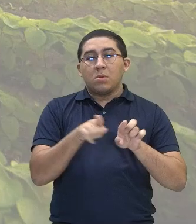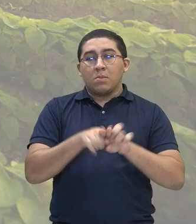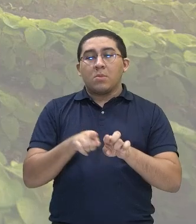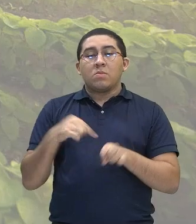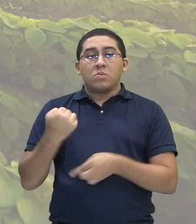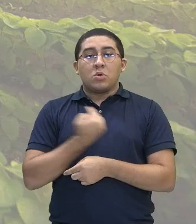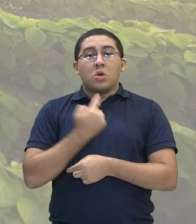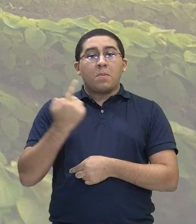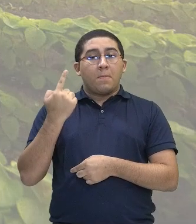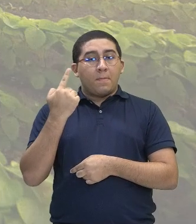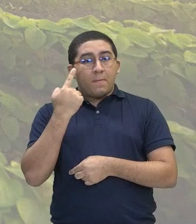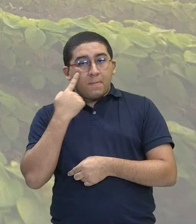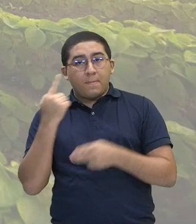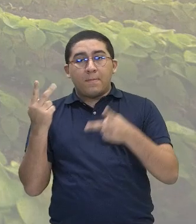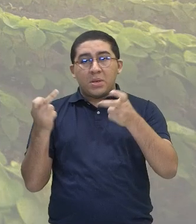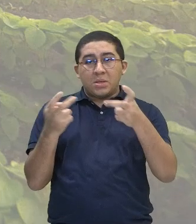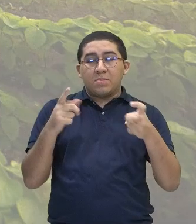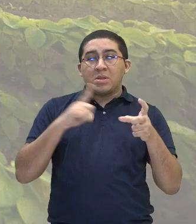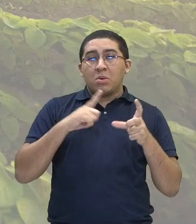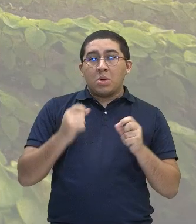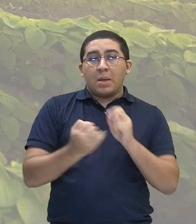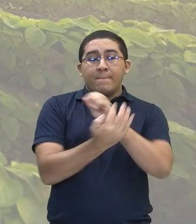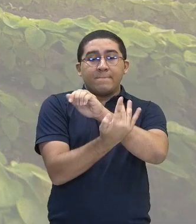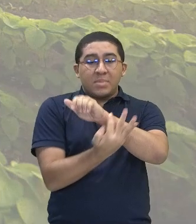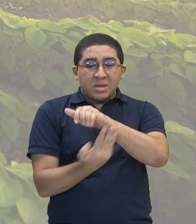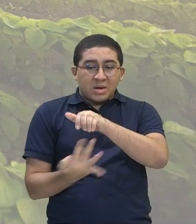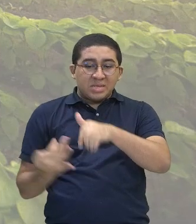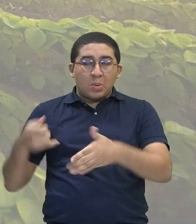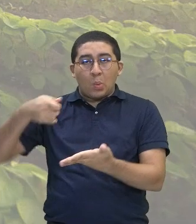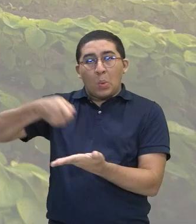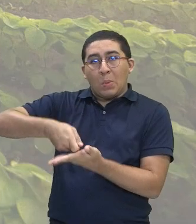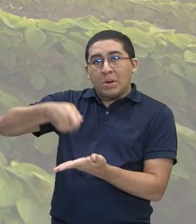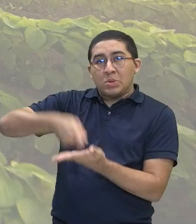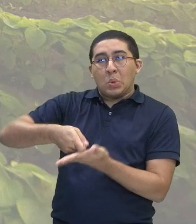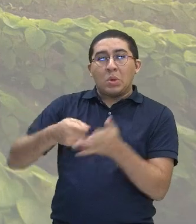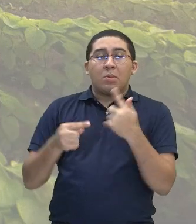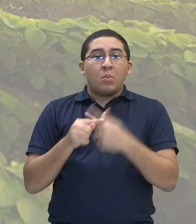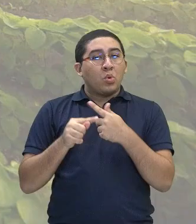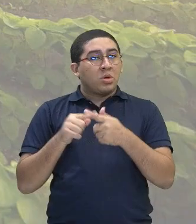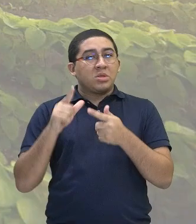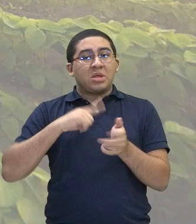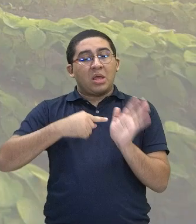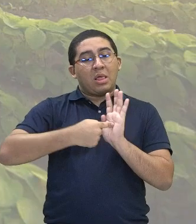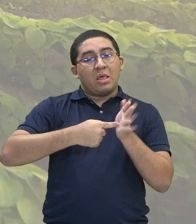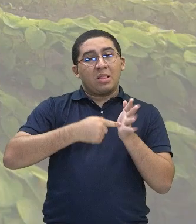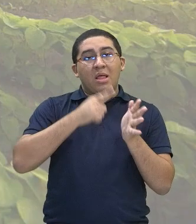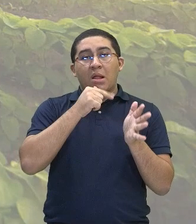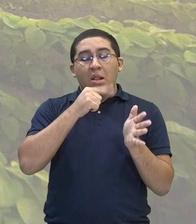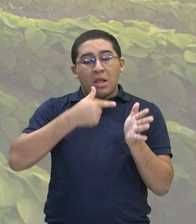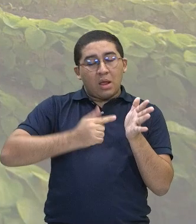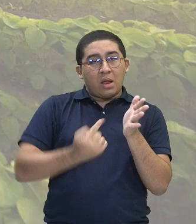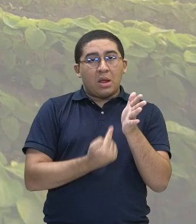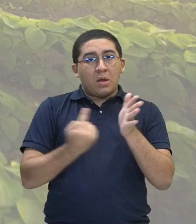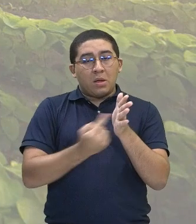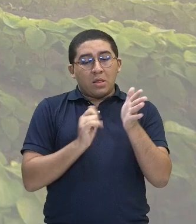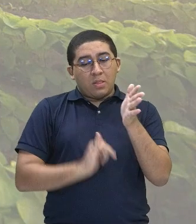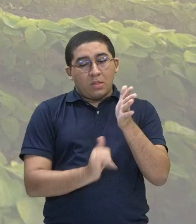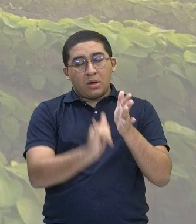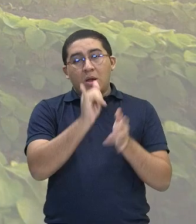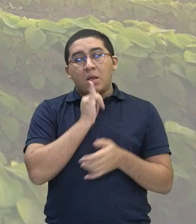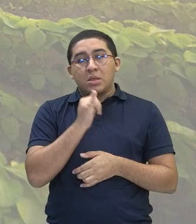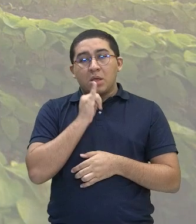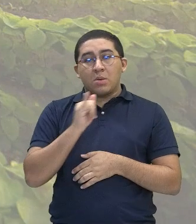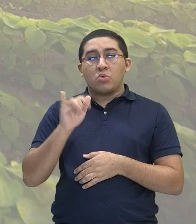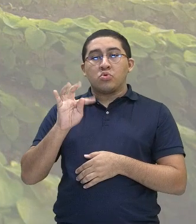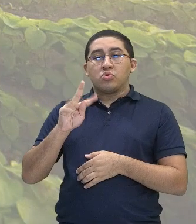vai surgir essa migração forçada também pela construção de hidrelétricas, né, como a de Tucuruí, a de